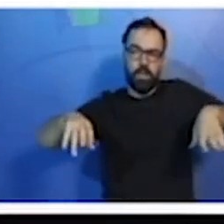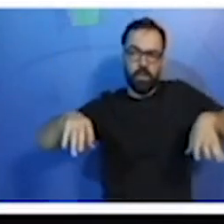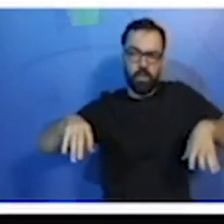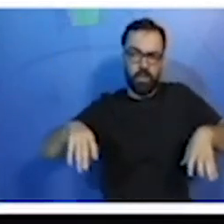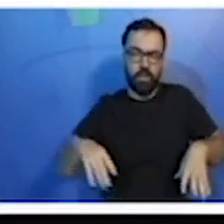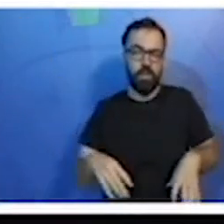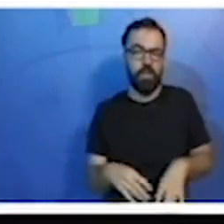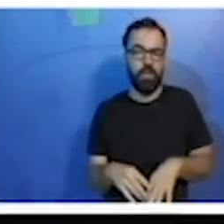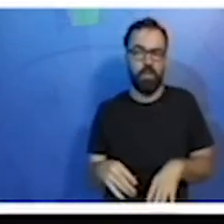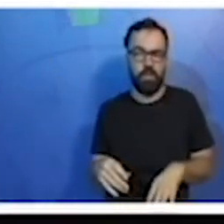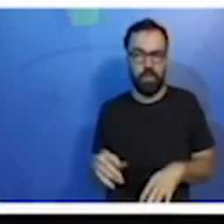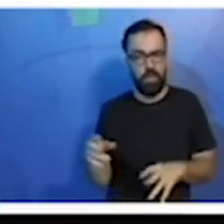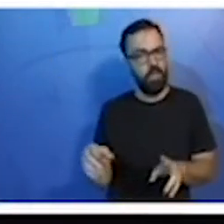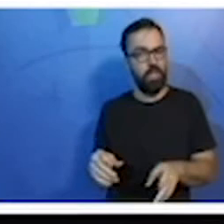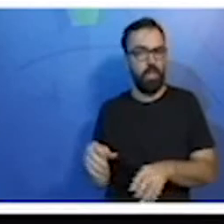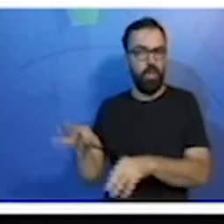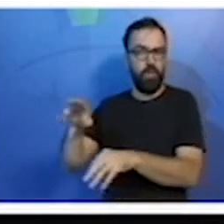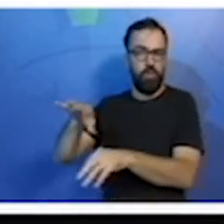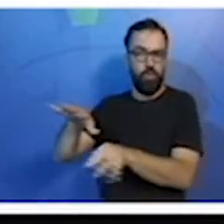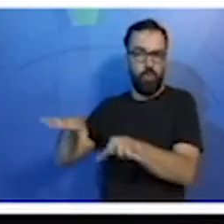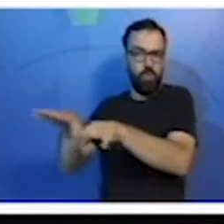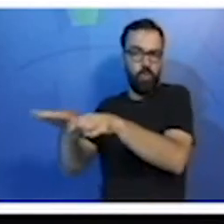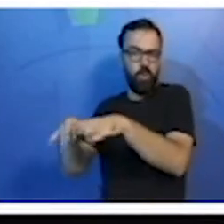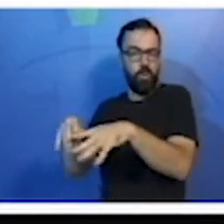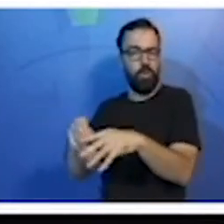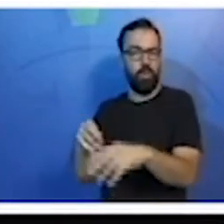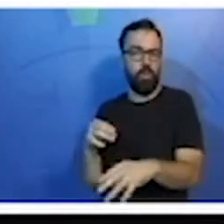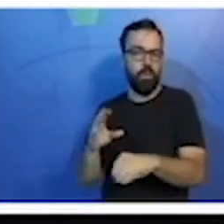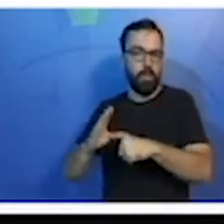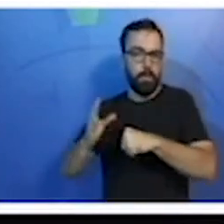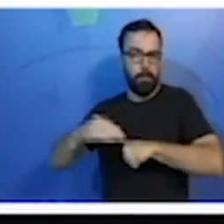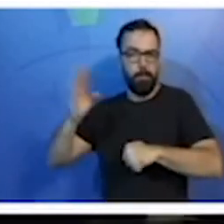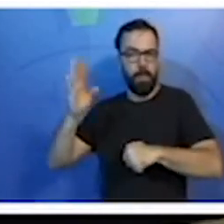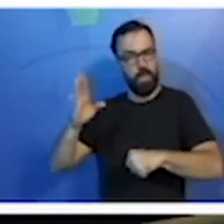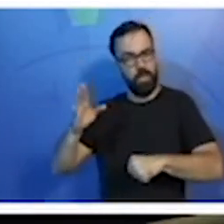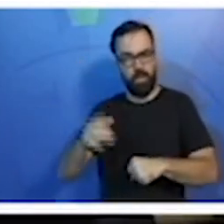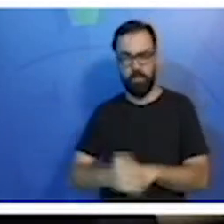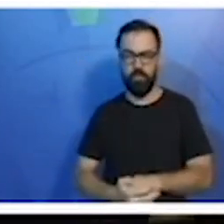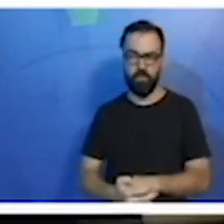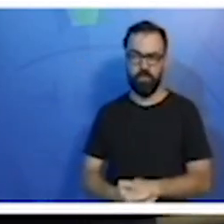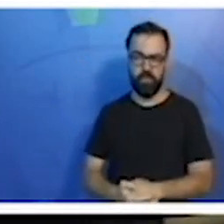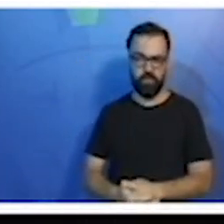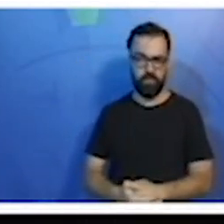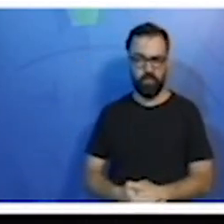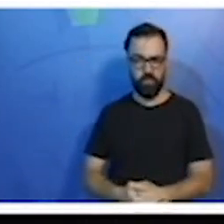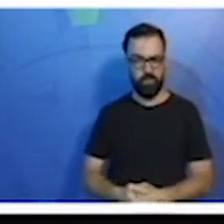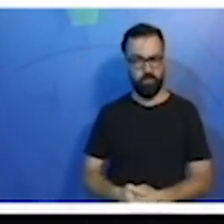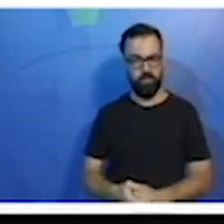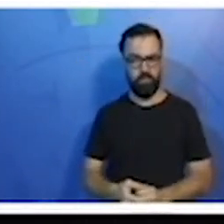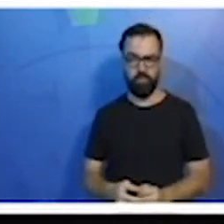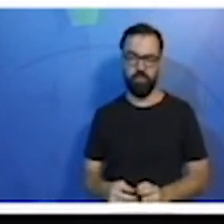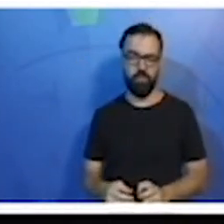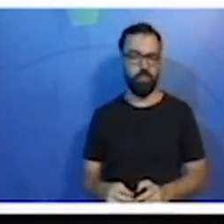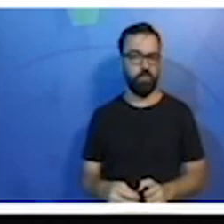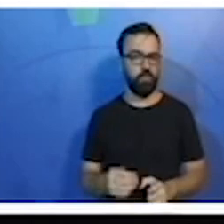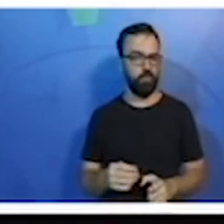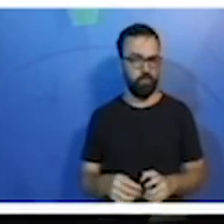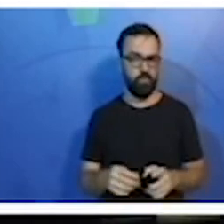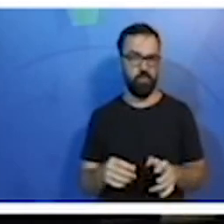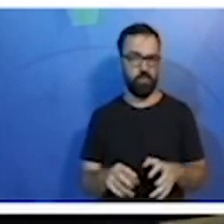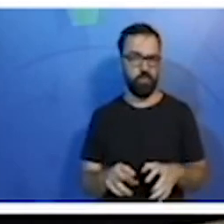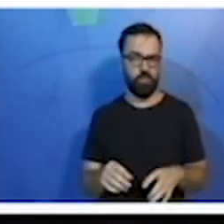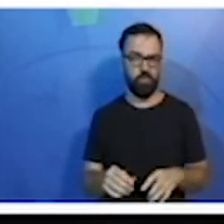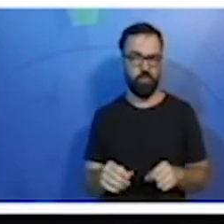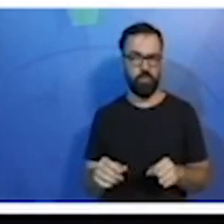Tem que convencer os juízes que a sua manobra ela foi um pouco melhor ou melhor do que aquela dos outros adversários e das fazer todos os tipos de salto desde